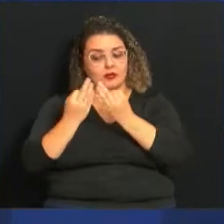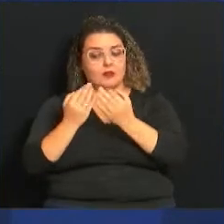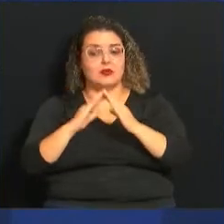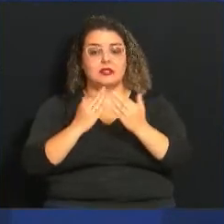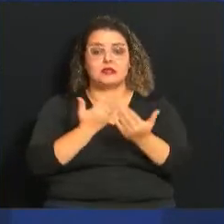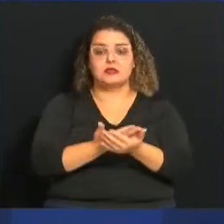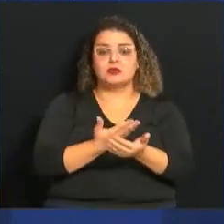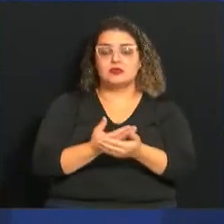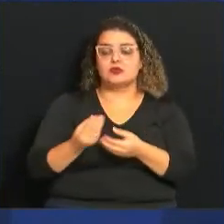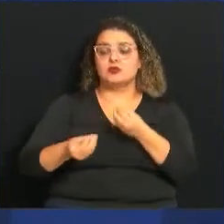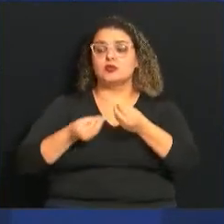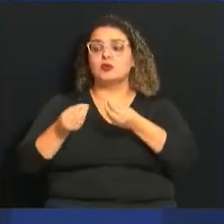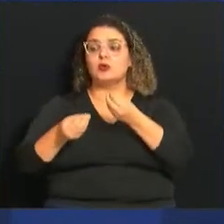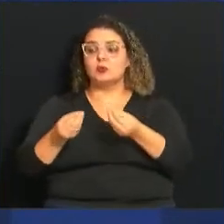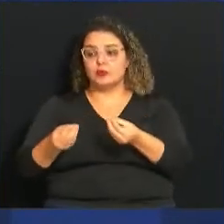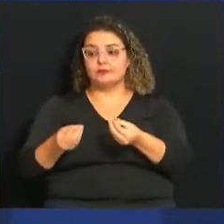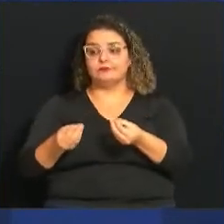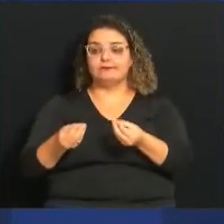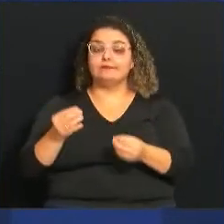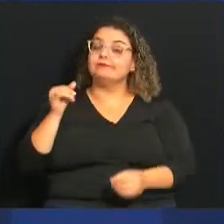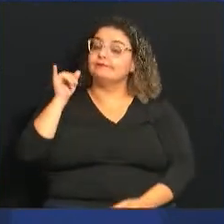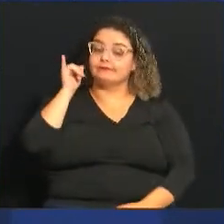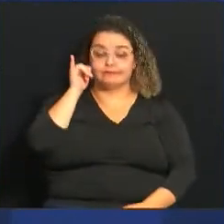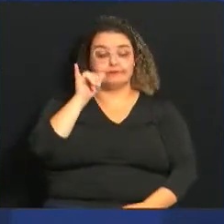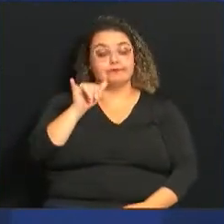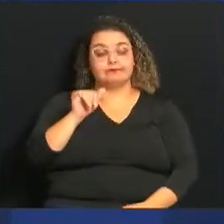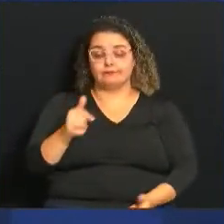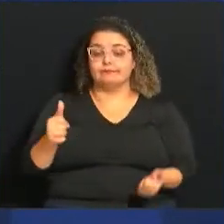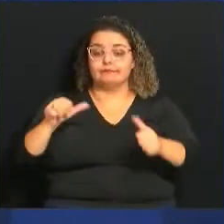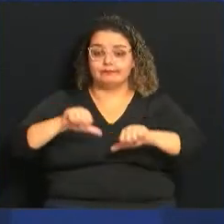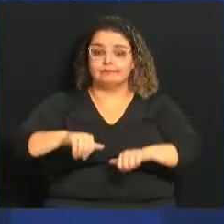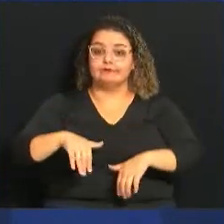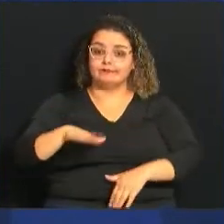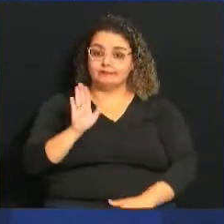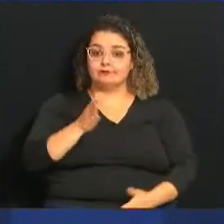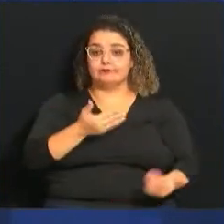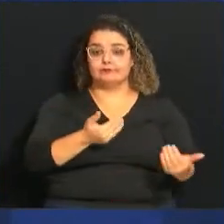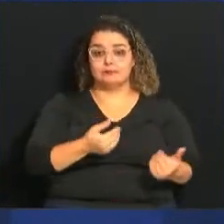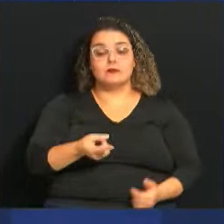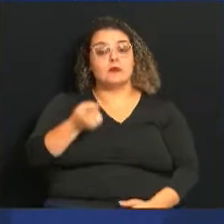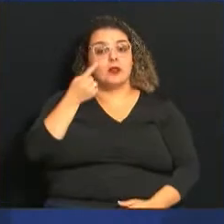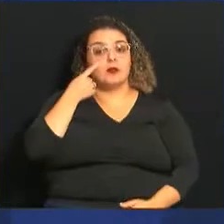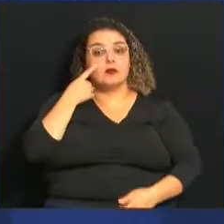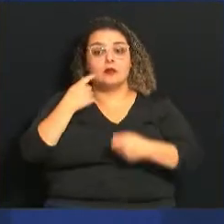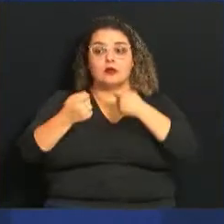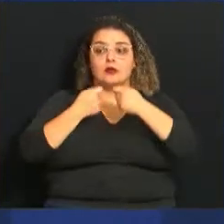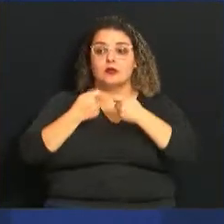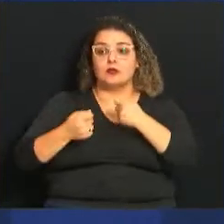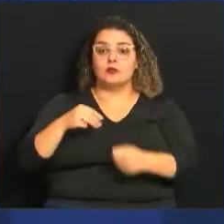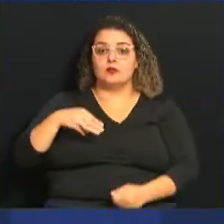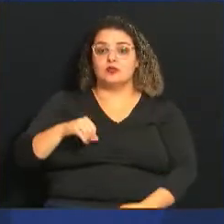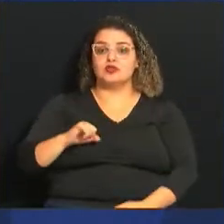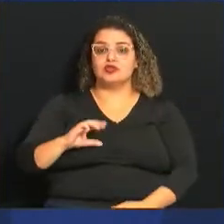e intervir evitando danos maiores aos jovens. Confira na reportagem de Michel Amorim.